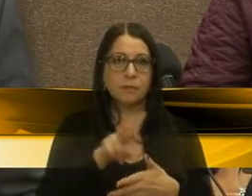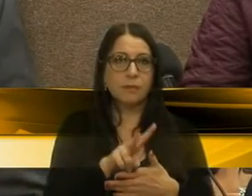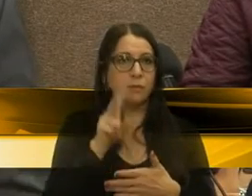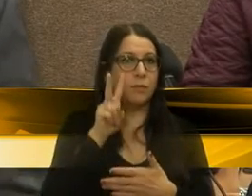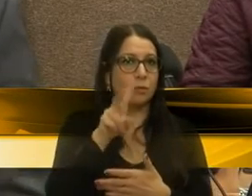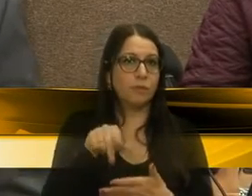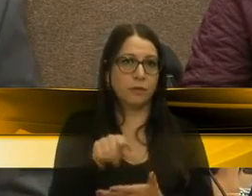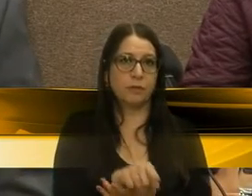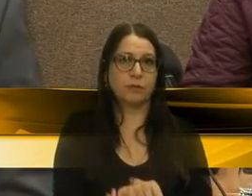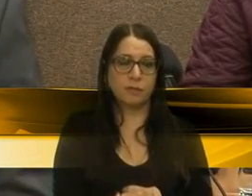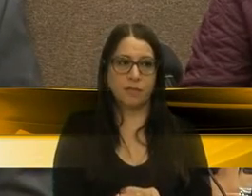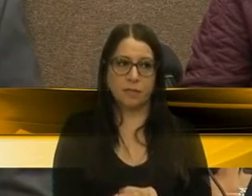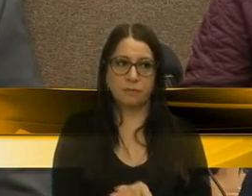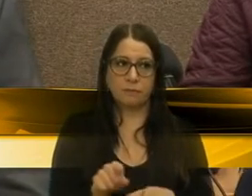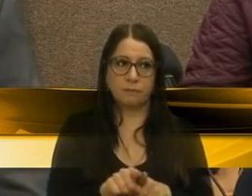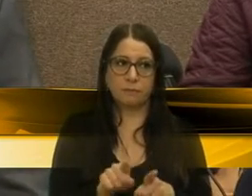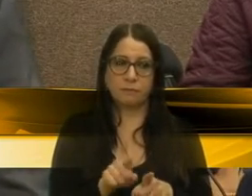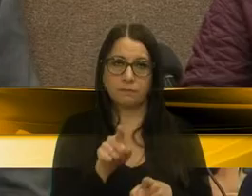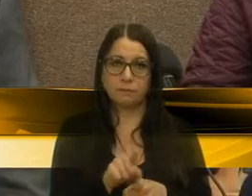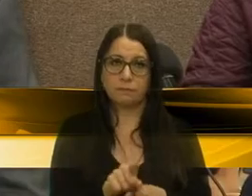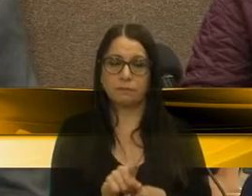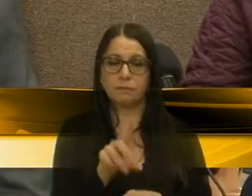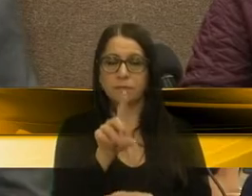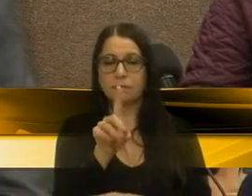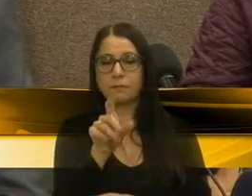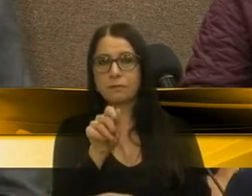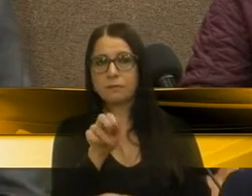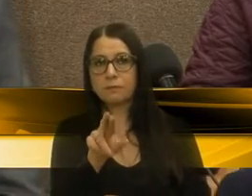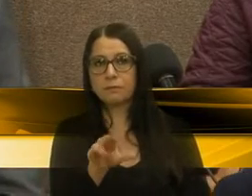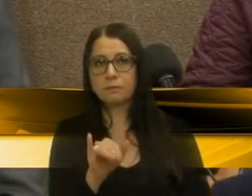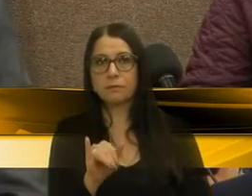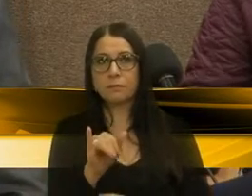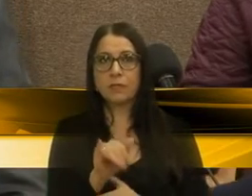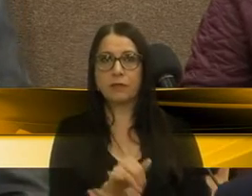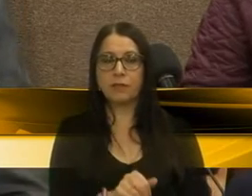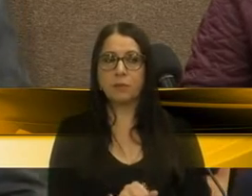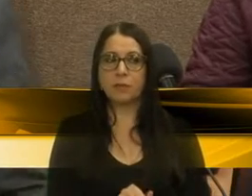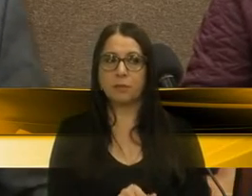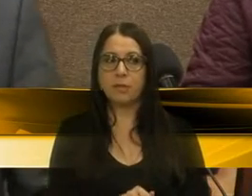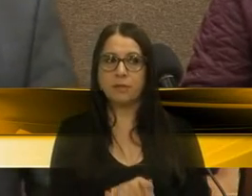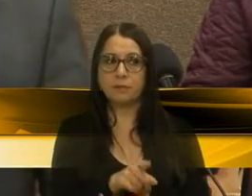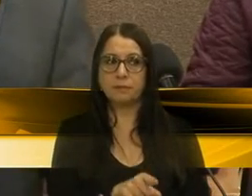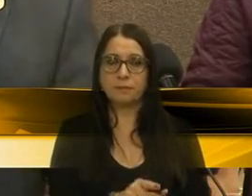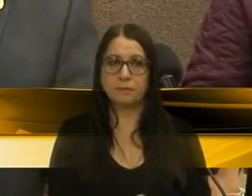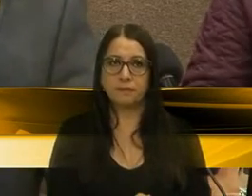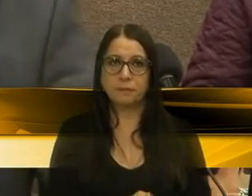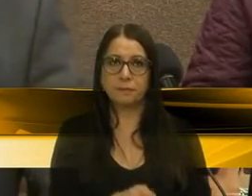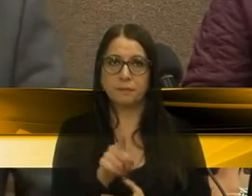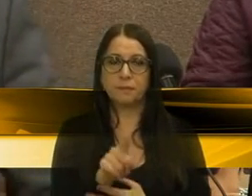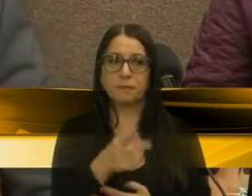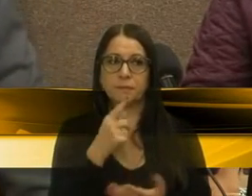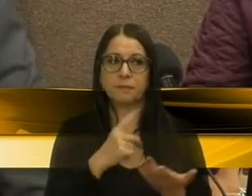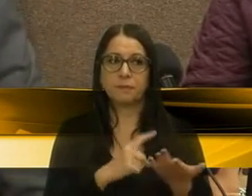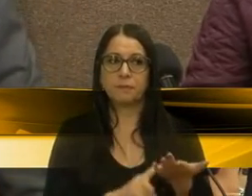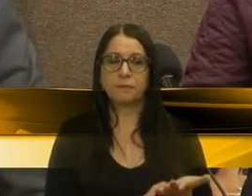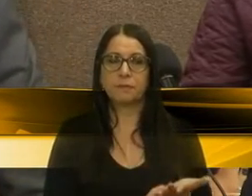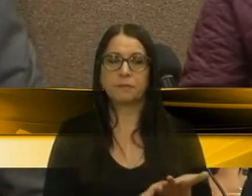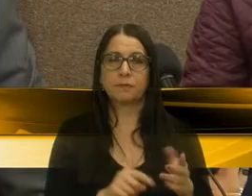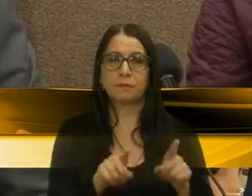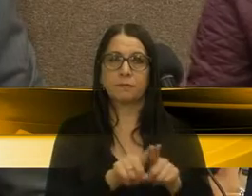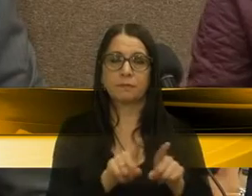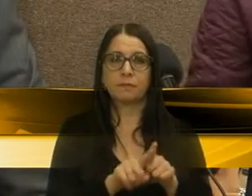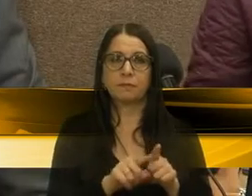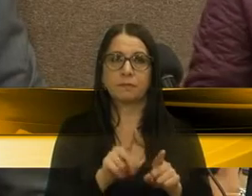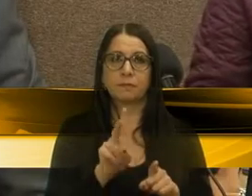a família do senhor Darcy João Galbert. Quero também fazer um registro aqui ao nosso amigo,